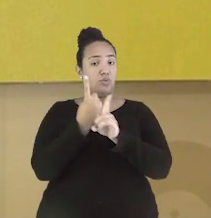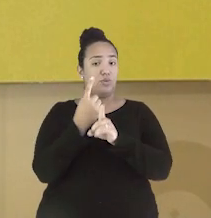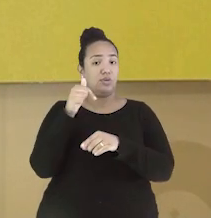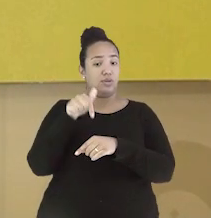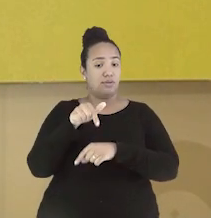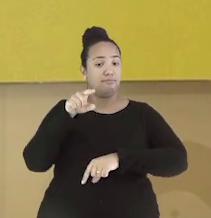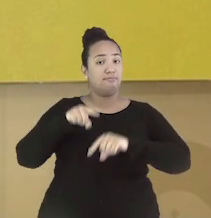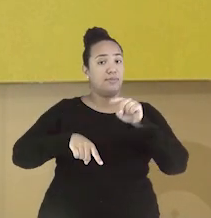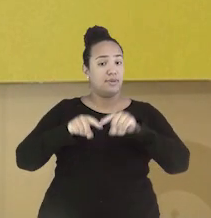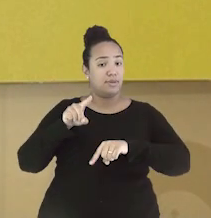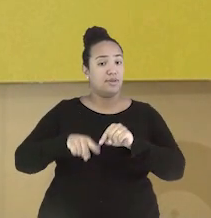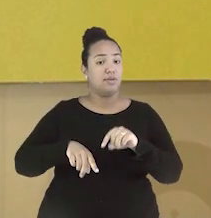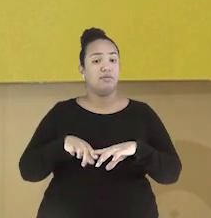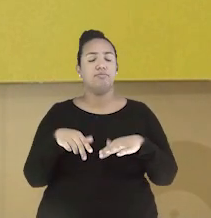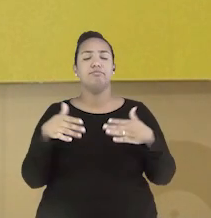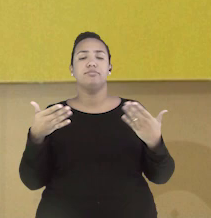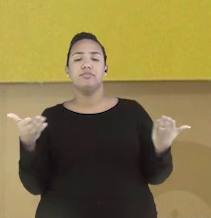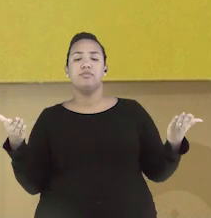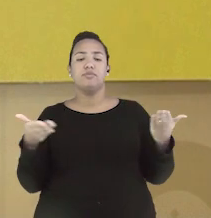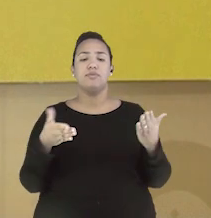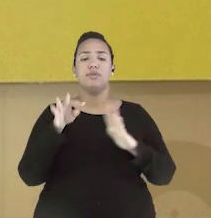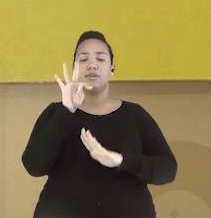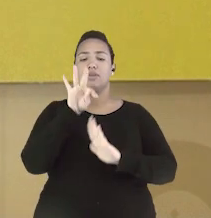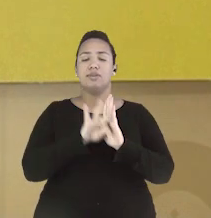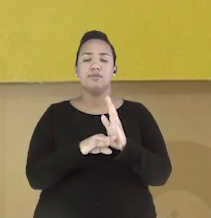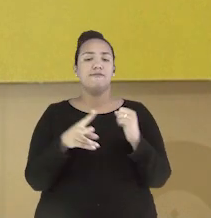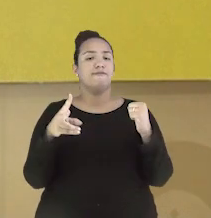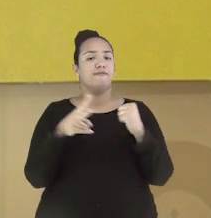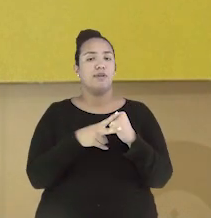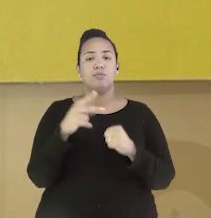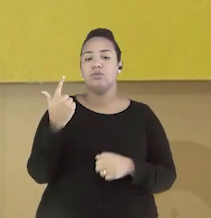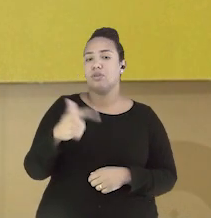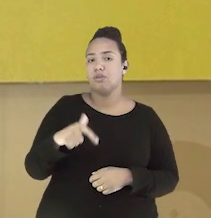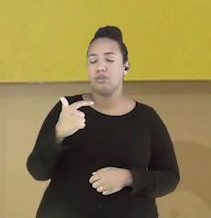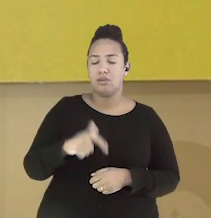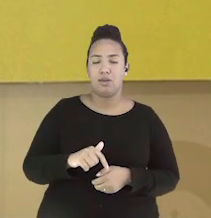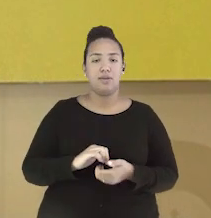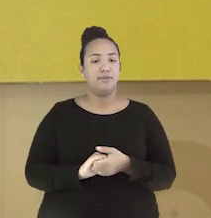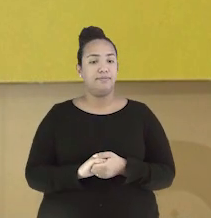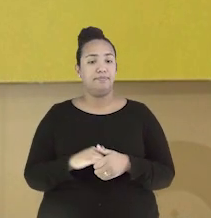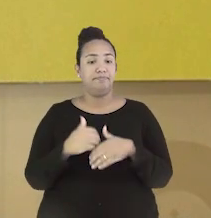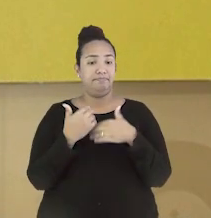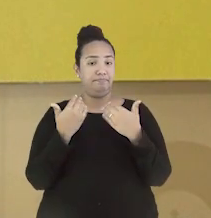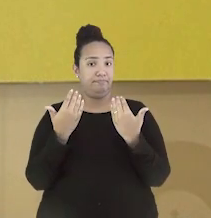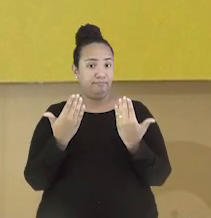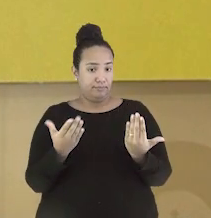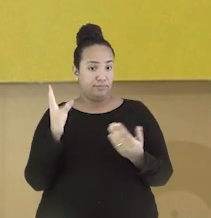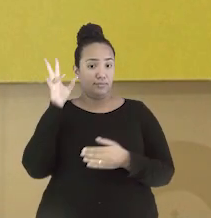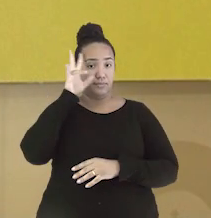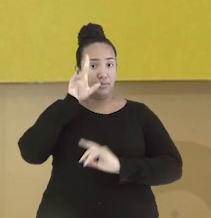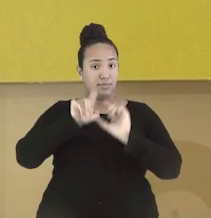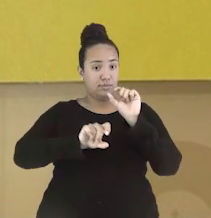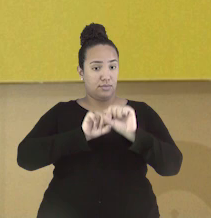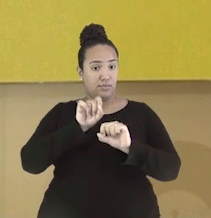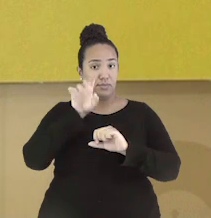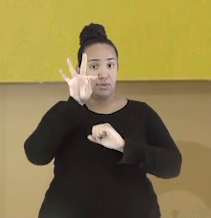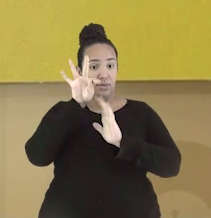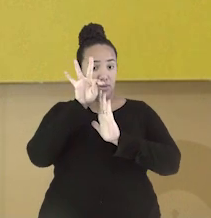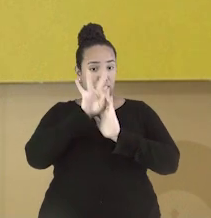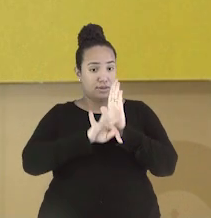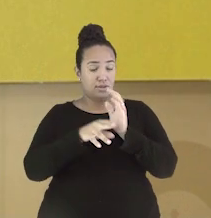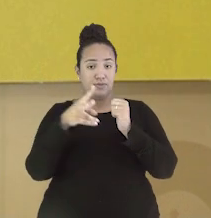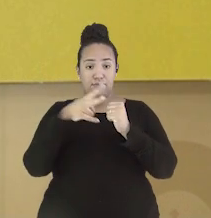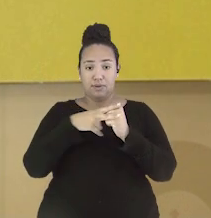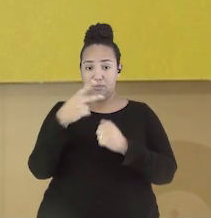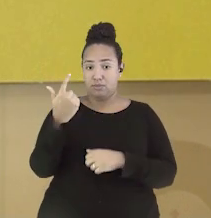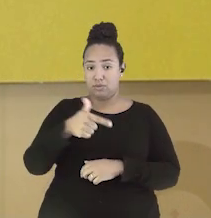no nosso material. E quais seriam, então, os textos não verbais? Lembrando que textos de linguagem não verbal são